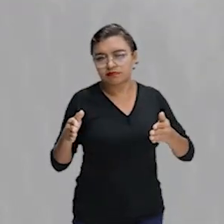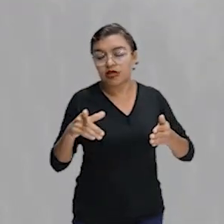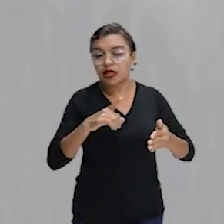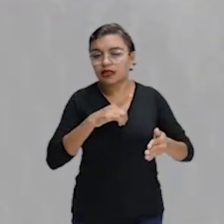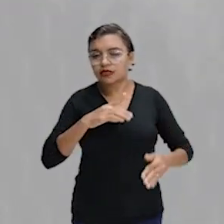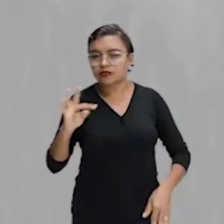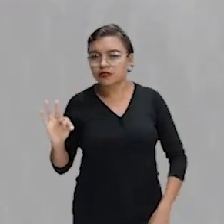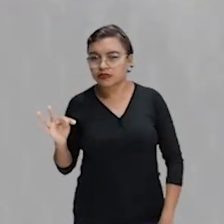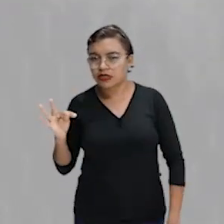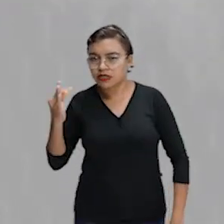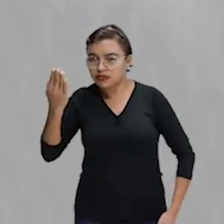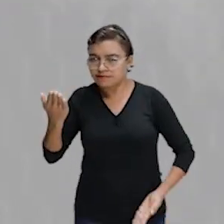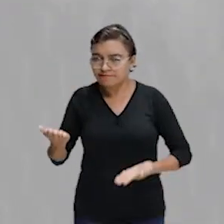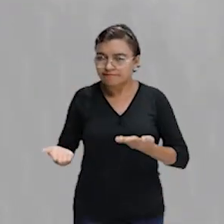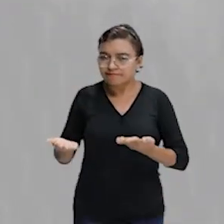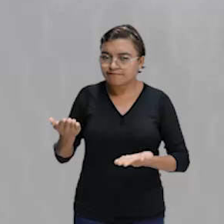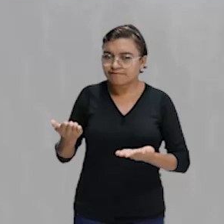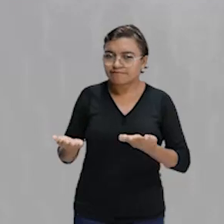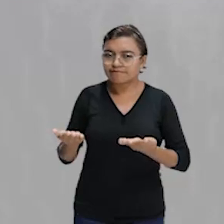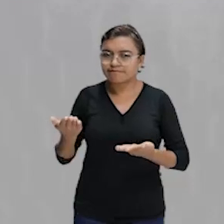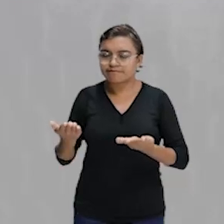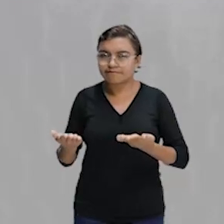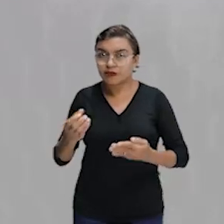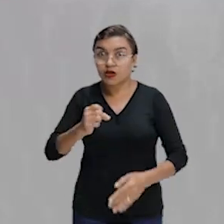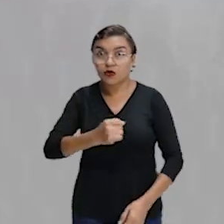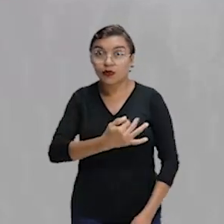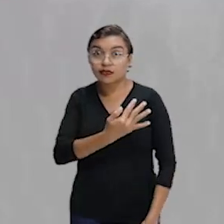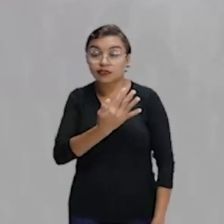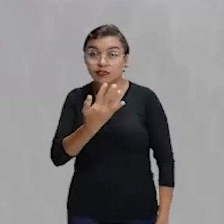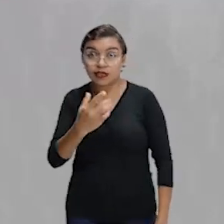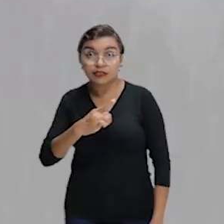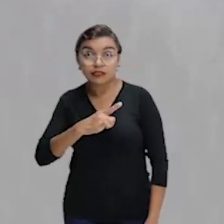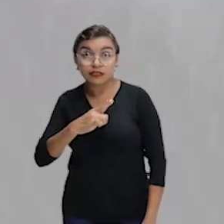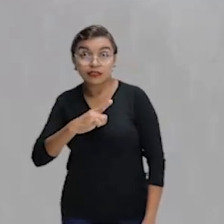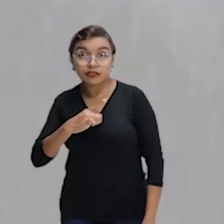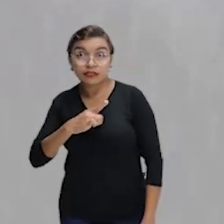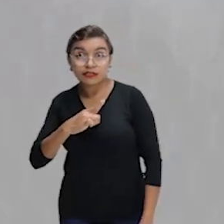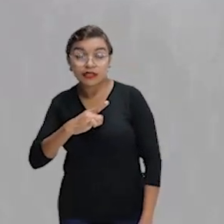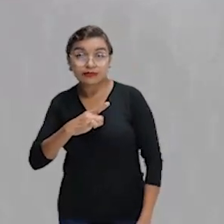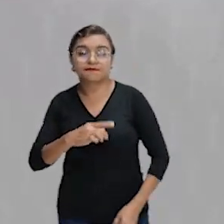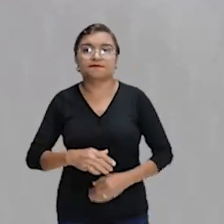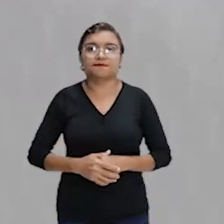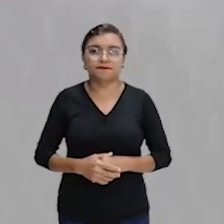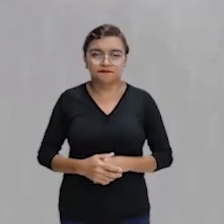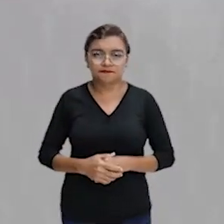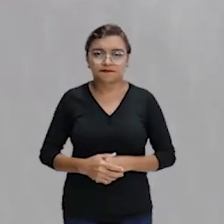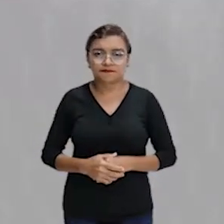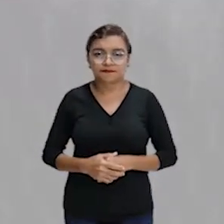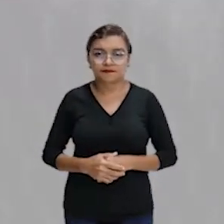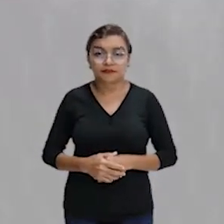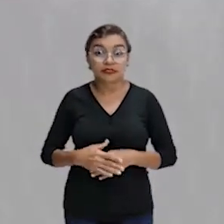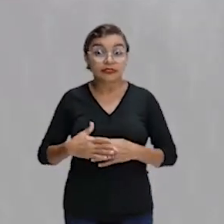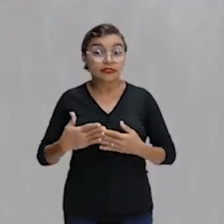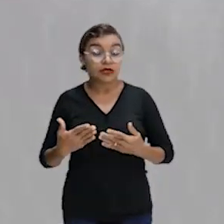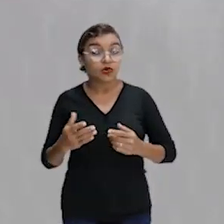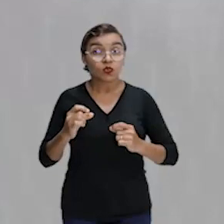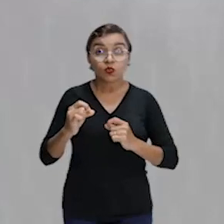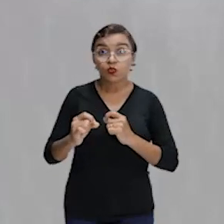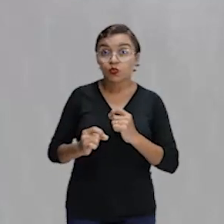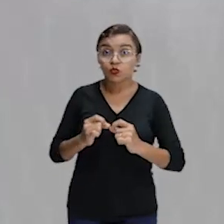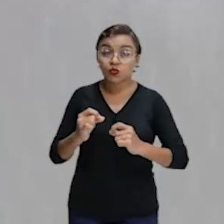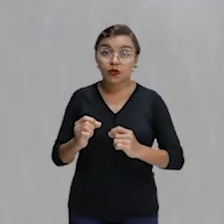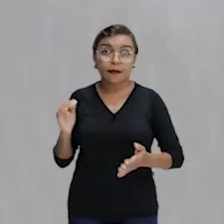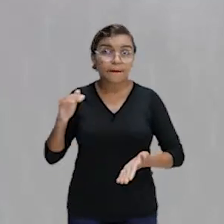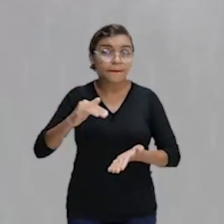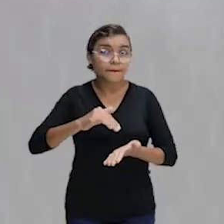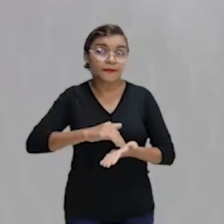uma taxa proporcional ao quê? A quantidade restante, tá? Então, é essa parte final